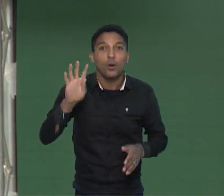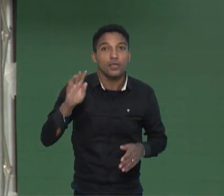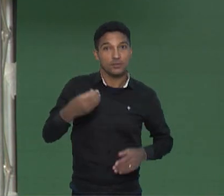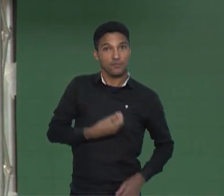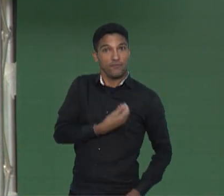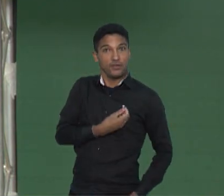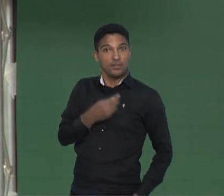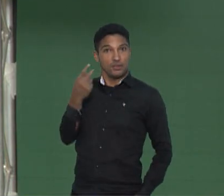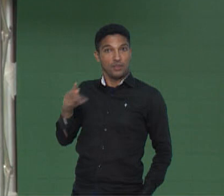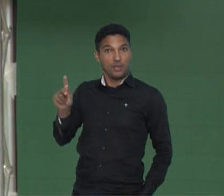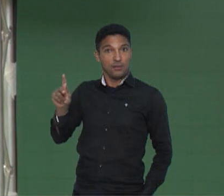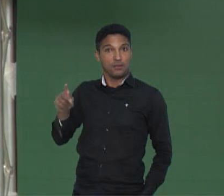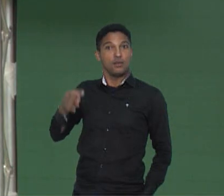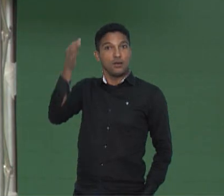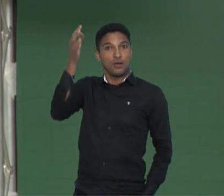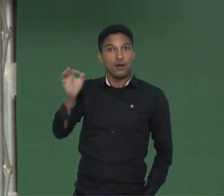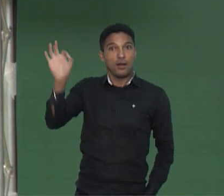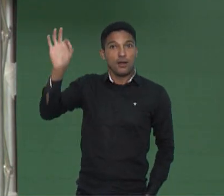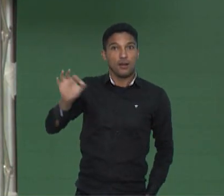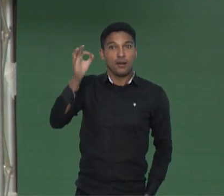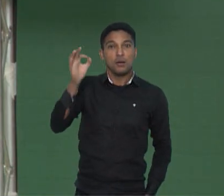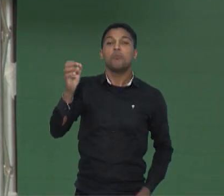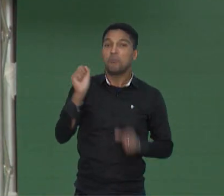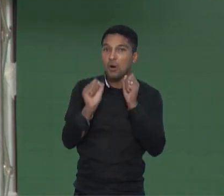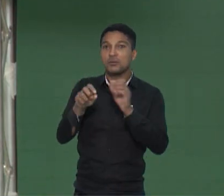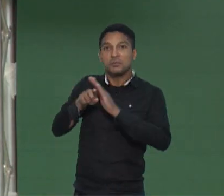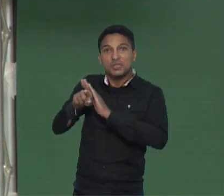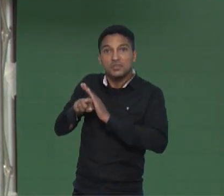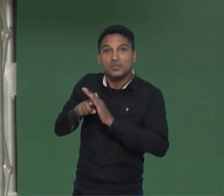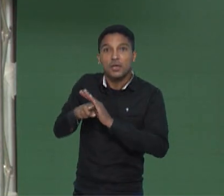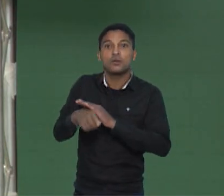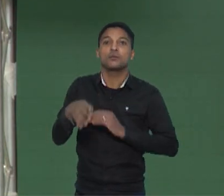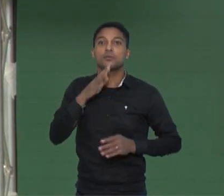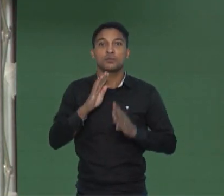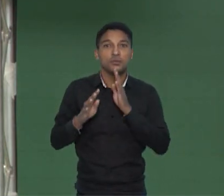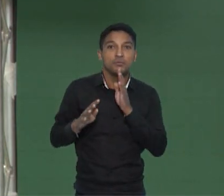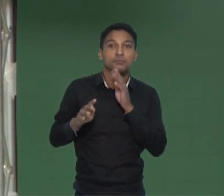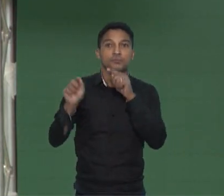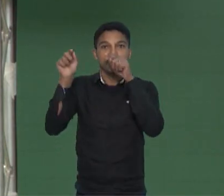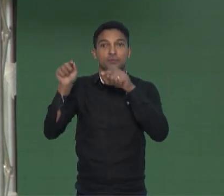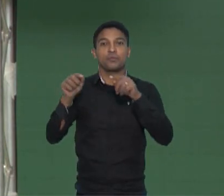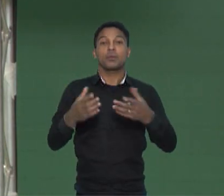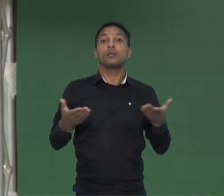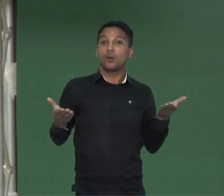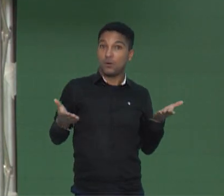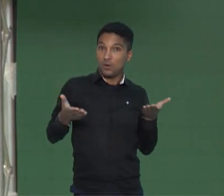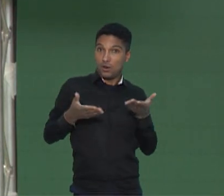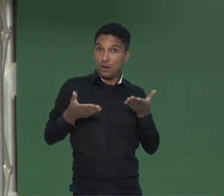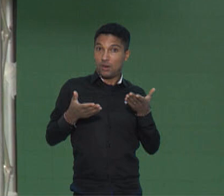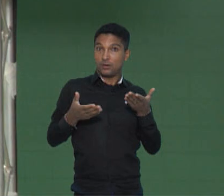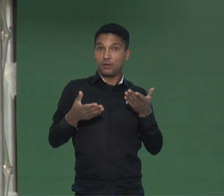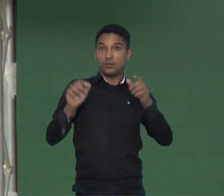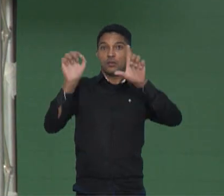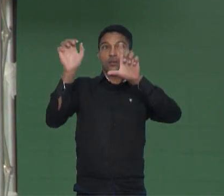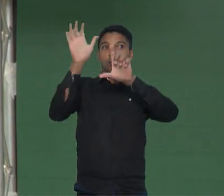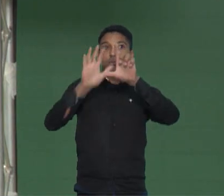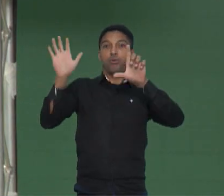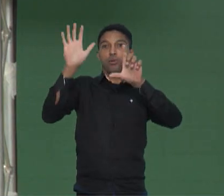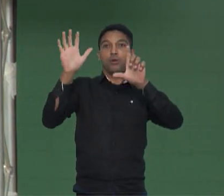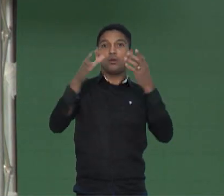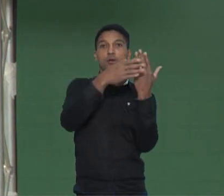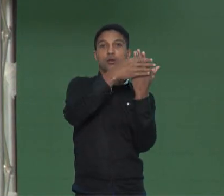número 1 é bem sobre ela. Acompanhe comigo. Qual é o objetivo dessa